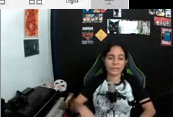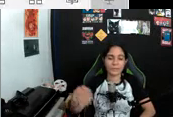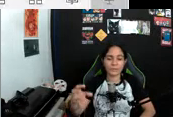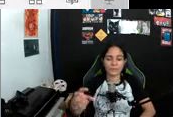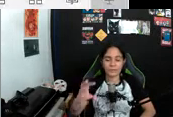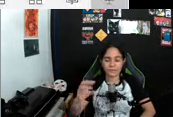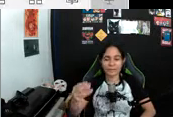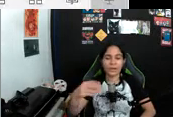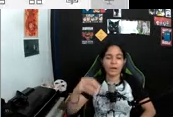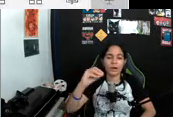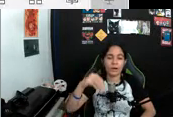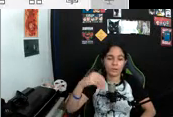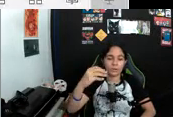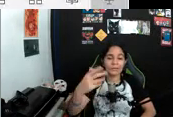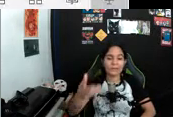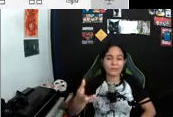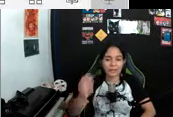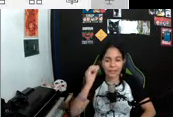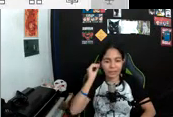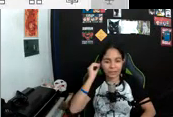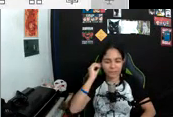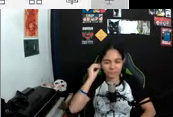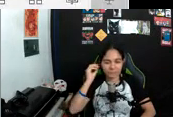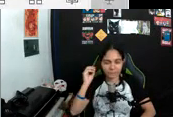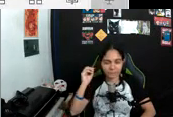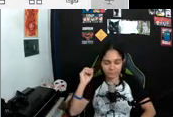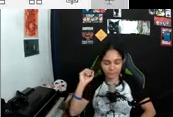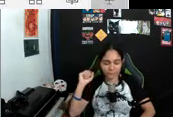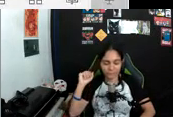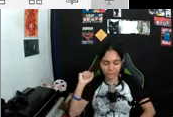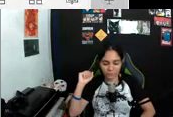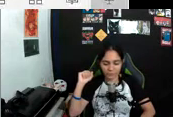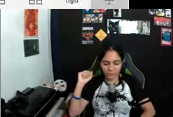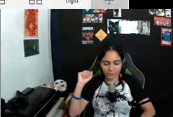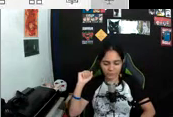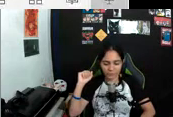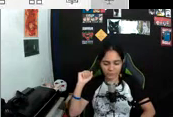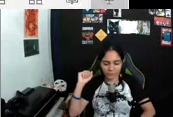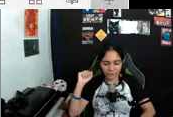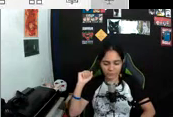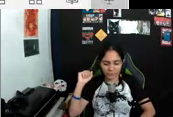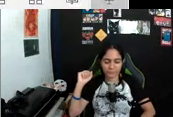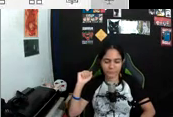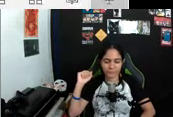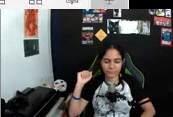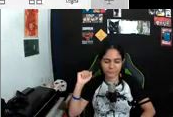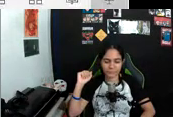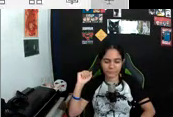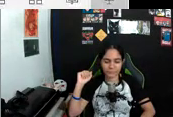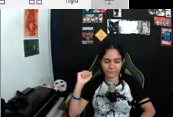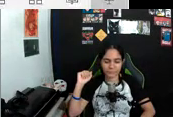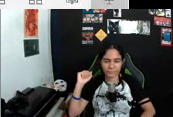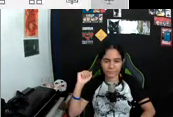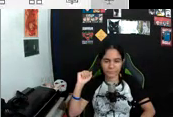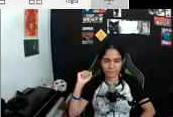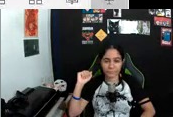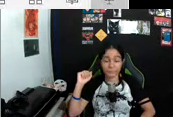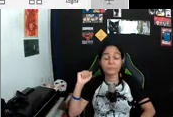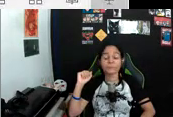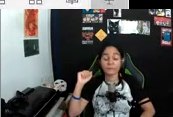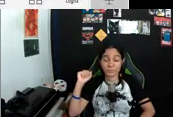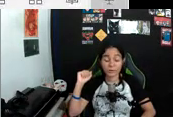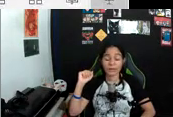com certeza, Gissandra. Mas, eu só citei... Outra coisa, professora, eu não tive nenhuma assim,